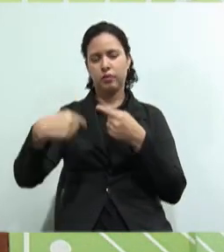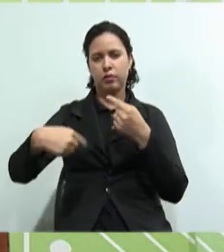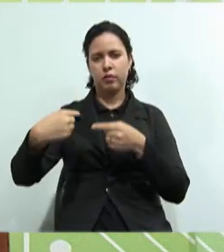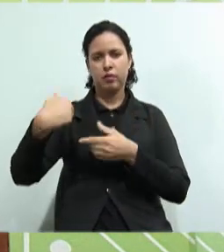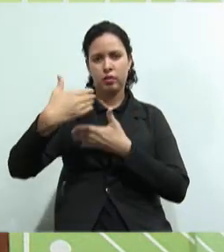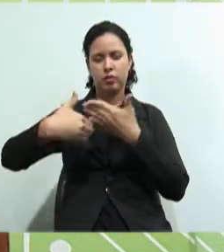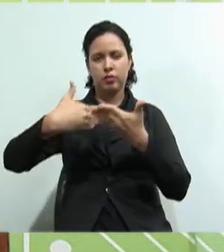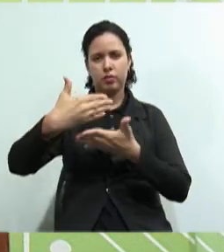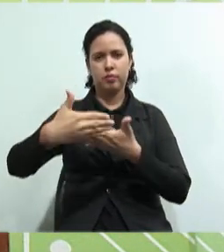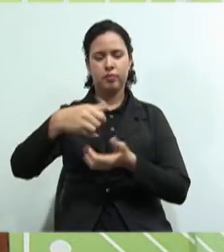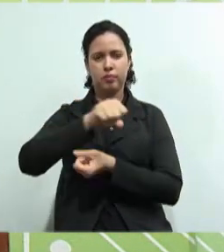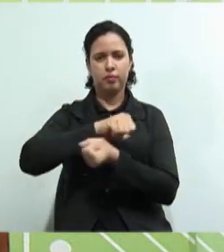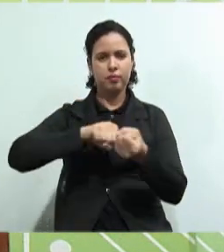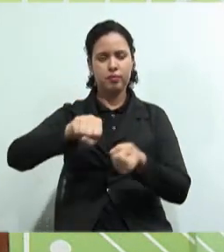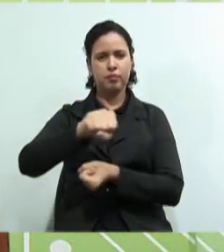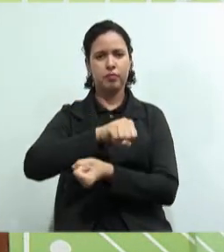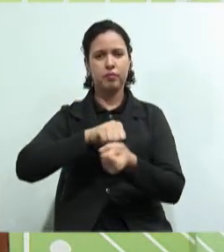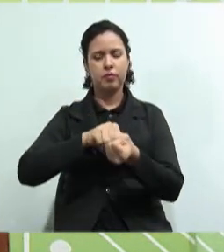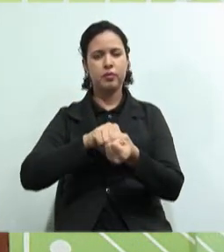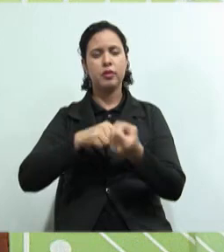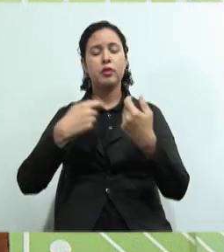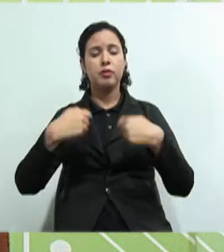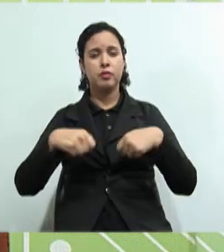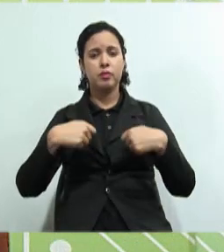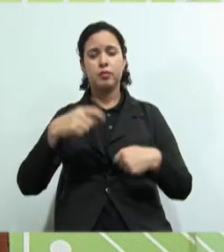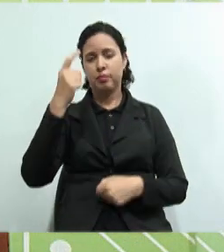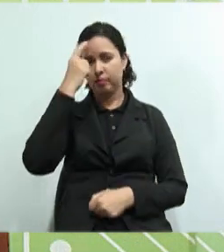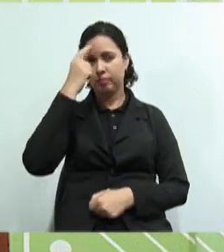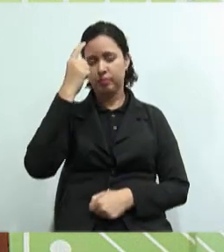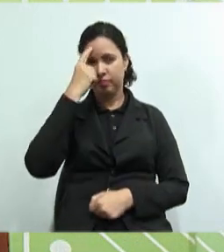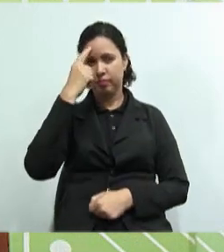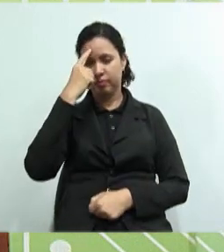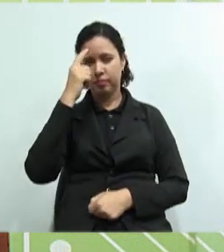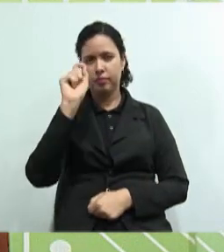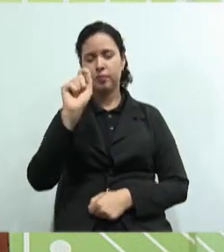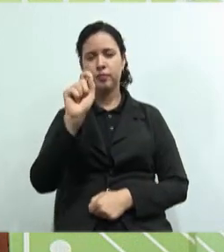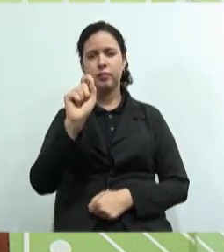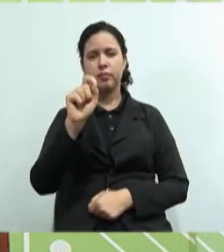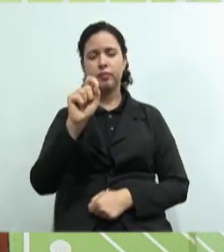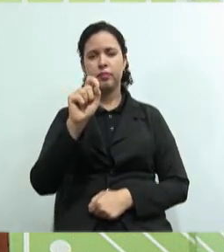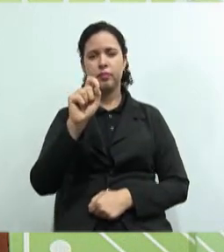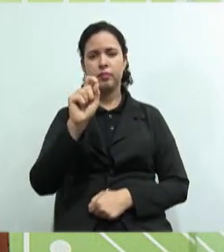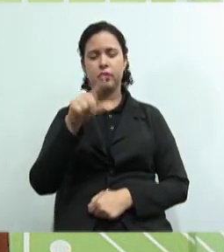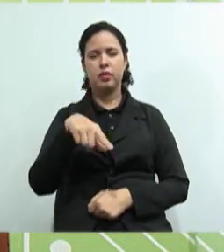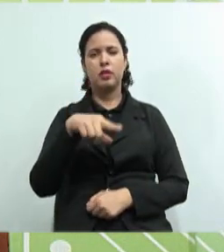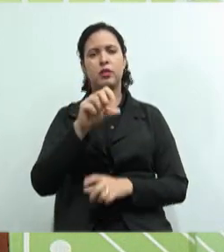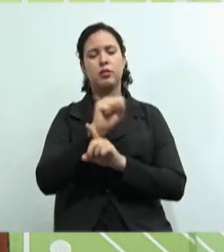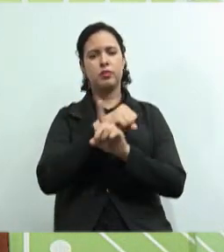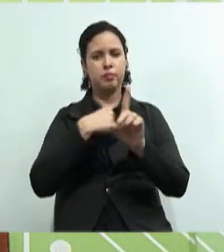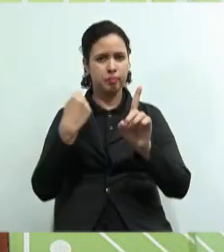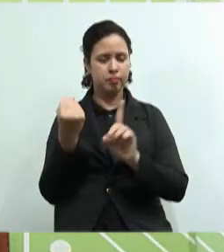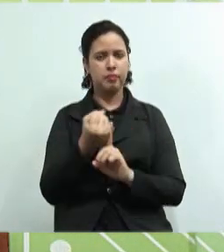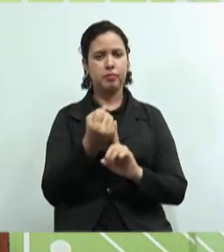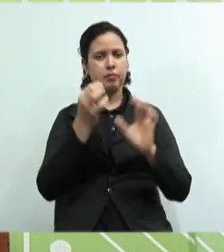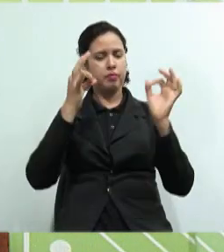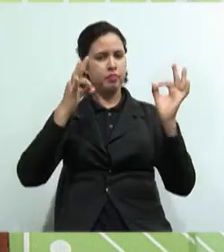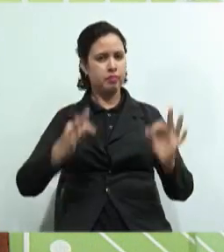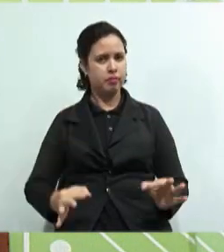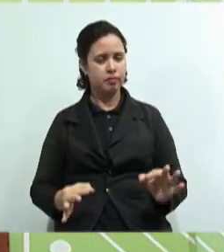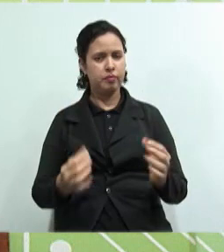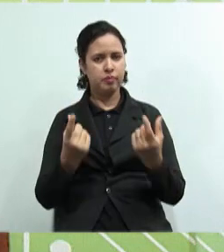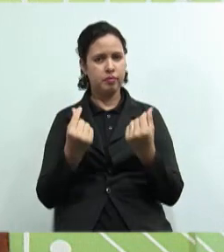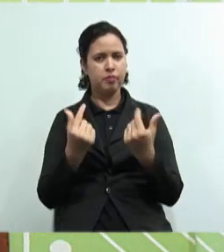desenvolvimento sustentável, a gente tem que pensar nessas partes de ser socialmente justo e economicamente